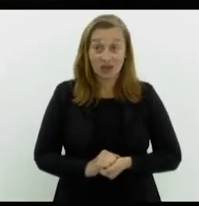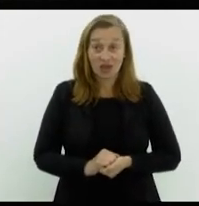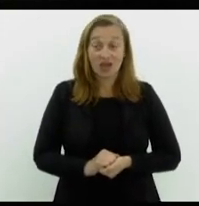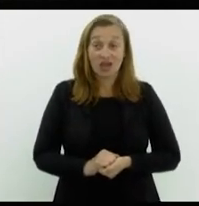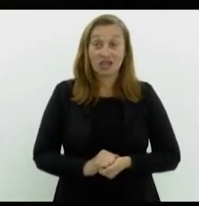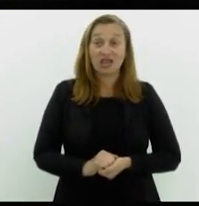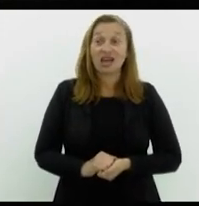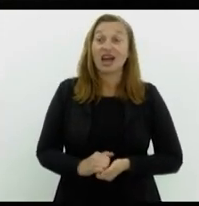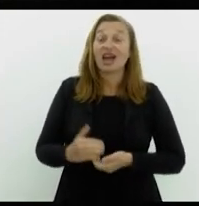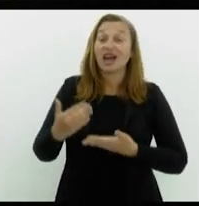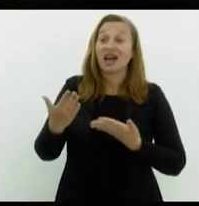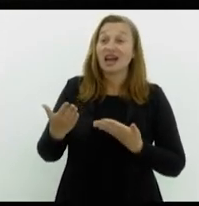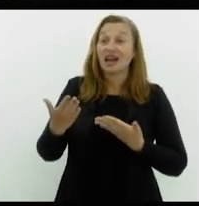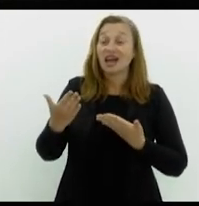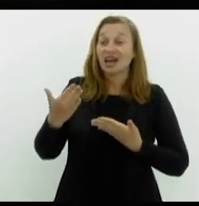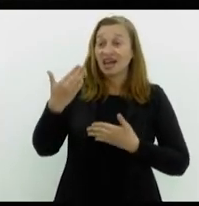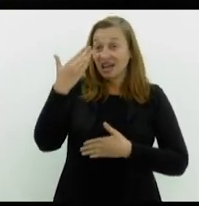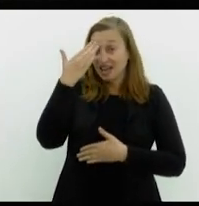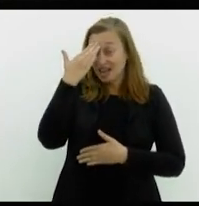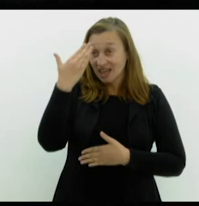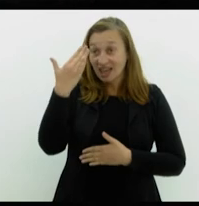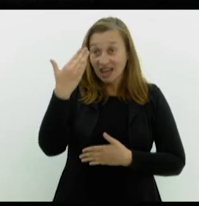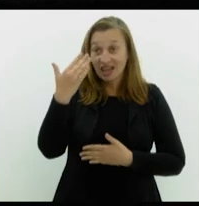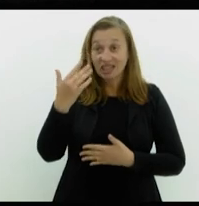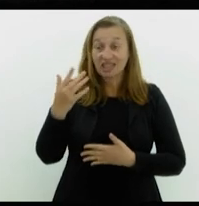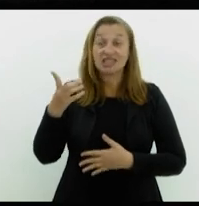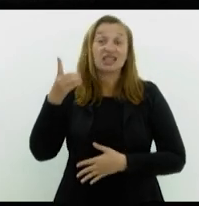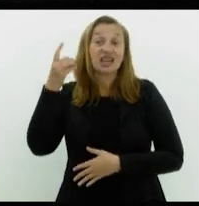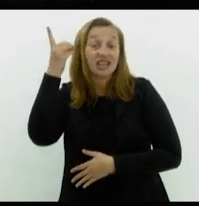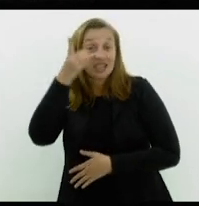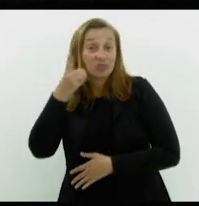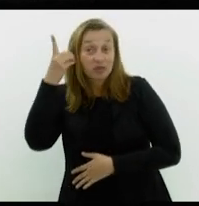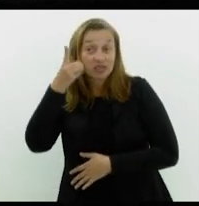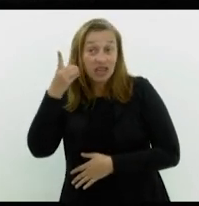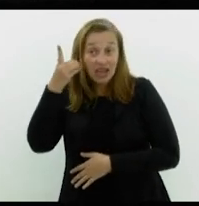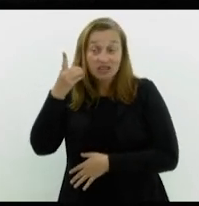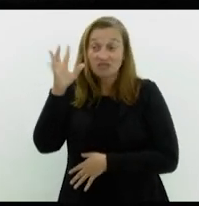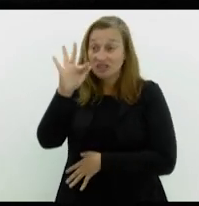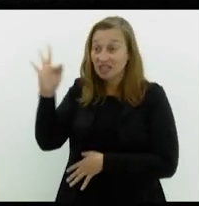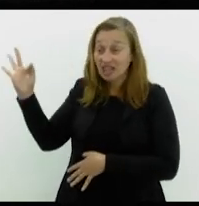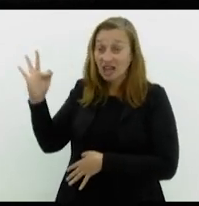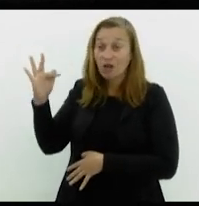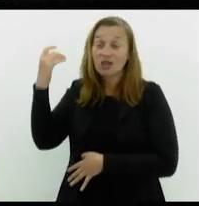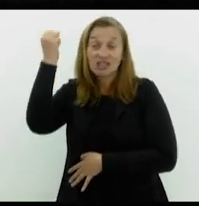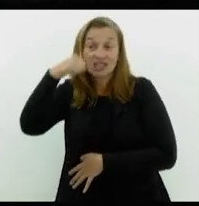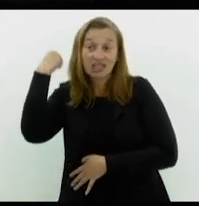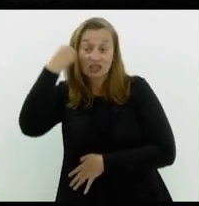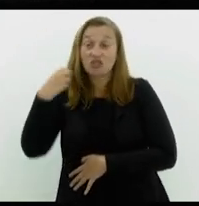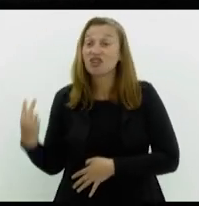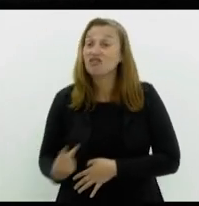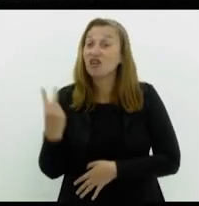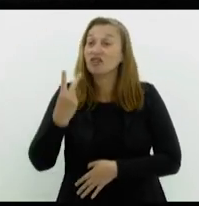Por honra e graça daqueles deputados e senadores que honraram o seu voto,